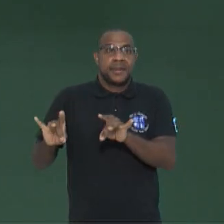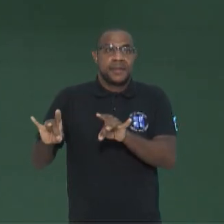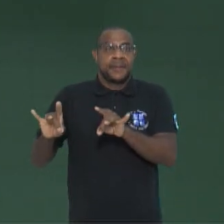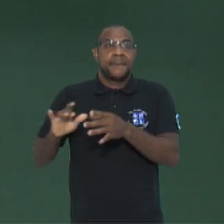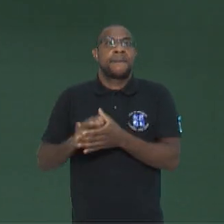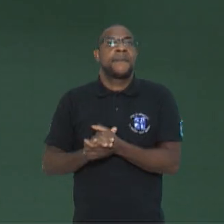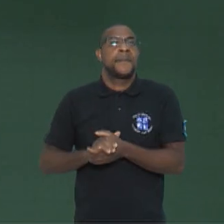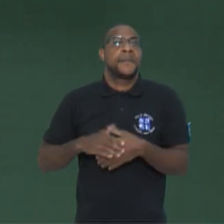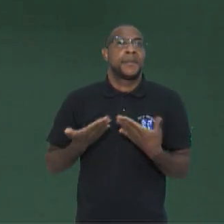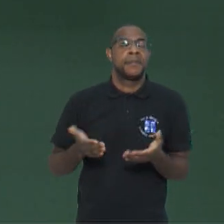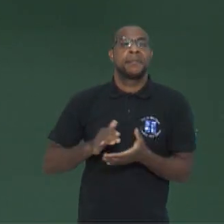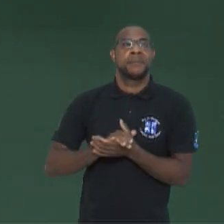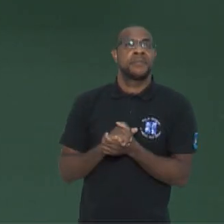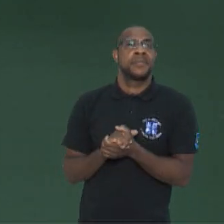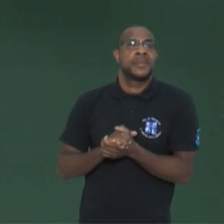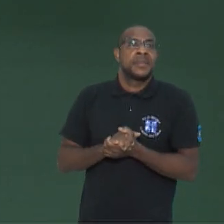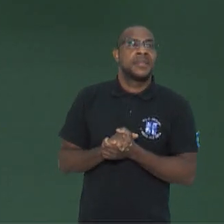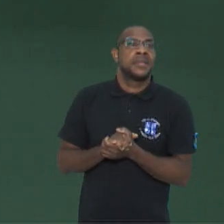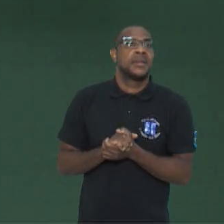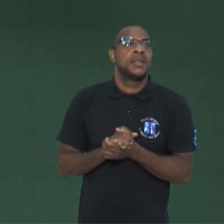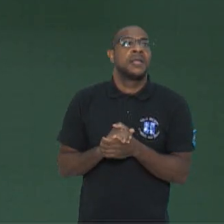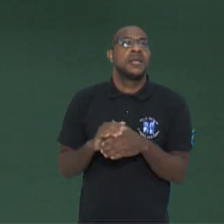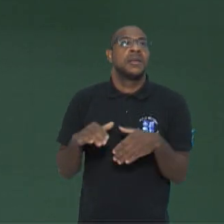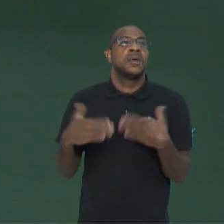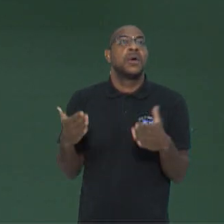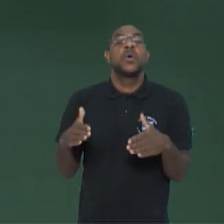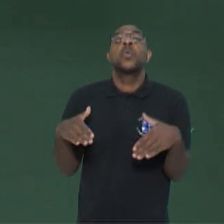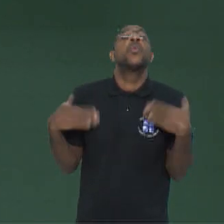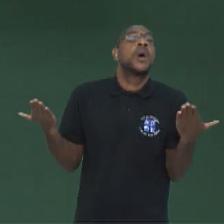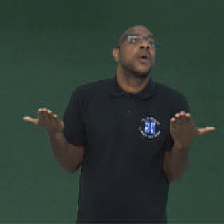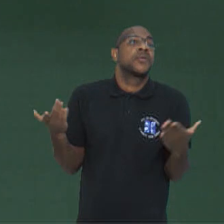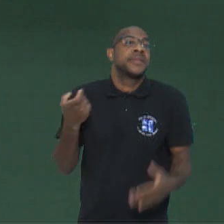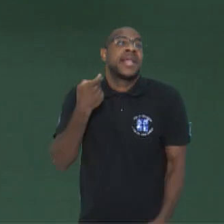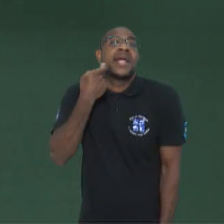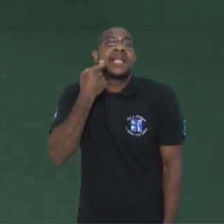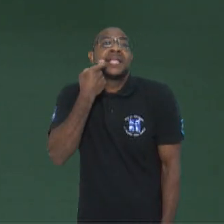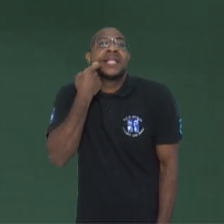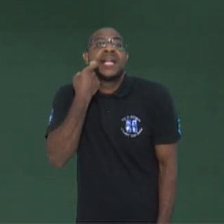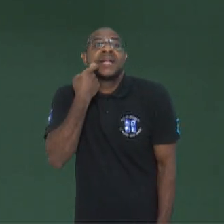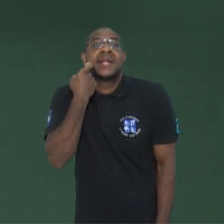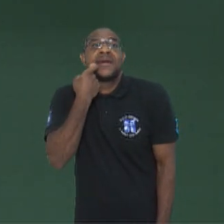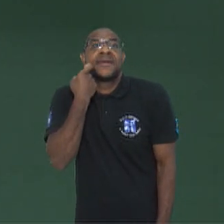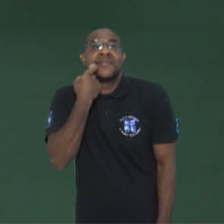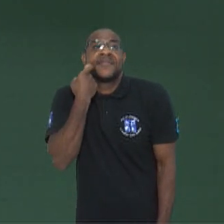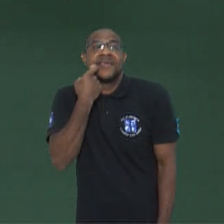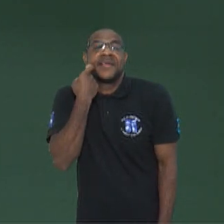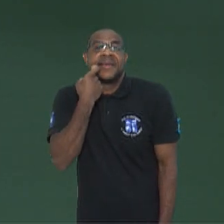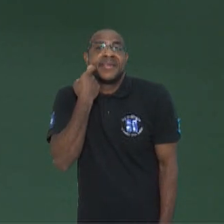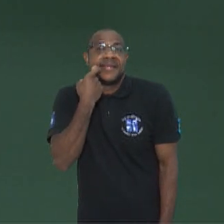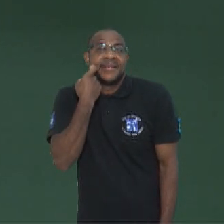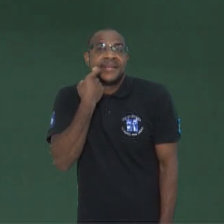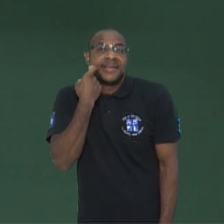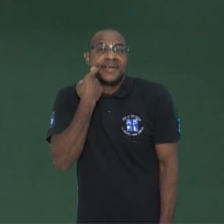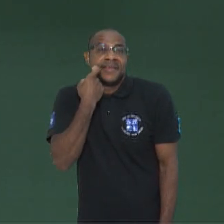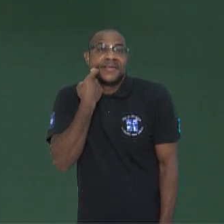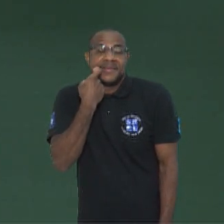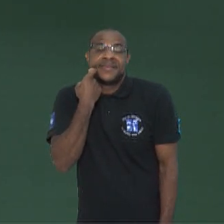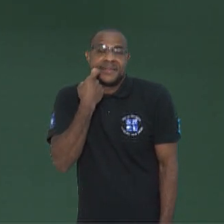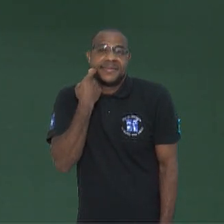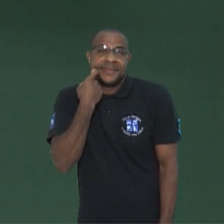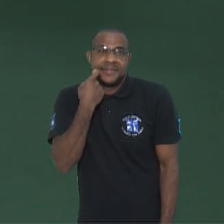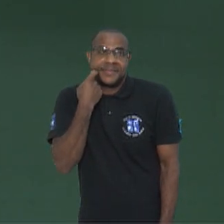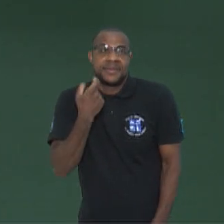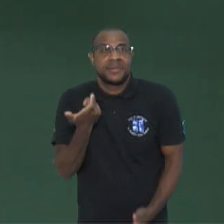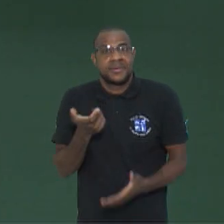de interrogação, não sei. Quando? Na sexta-feira, ou quem quis colocar também 3 de julho